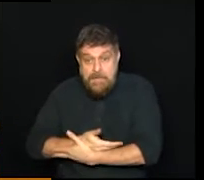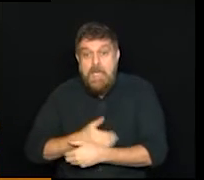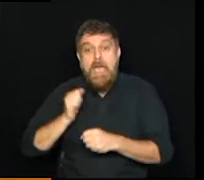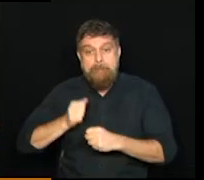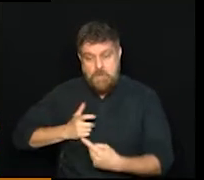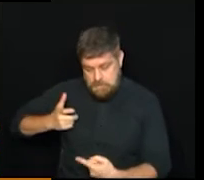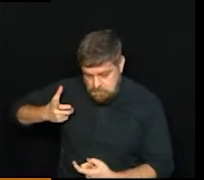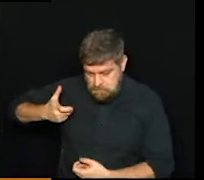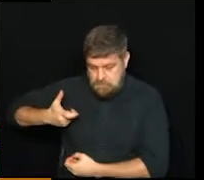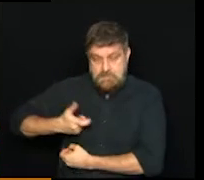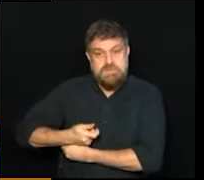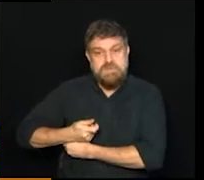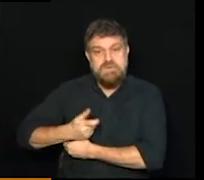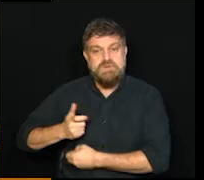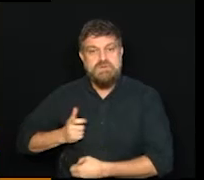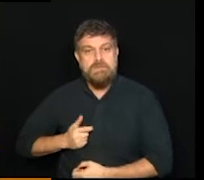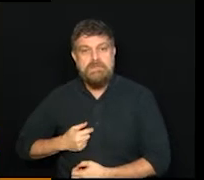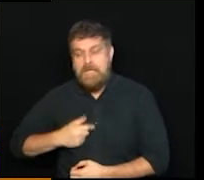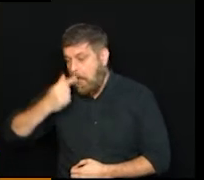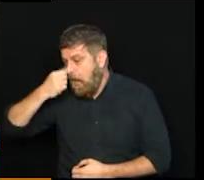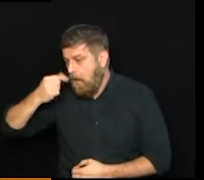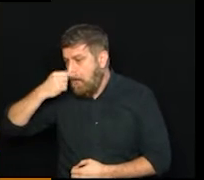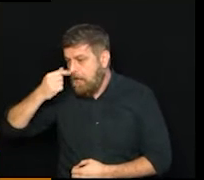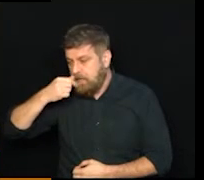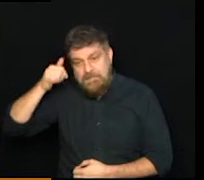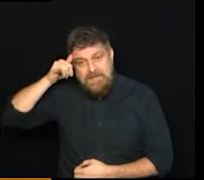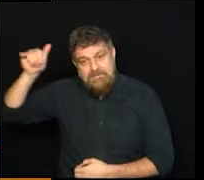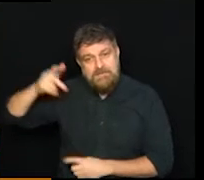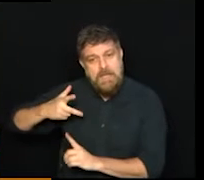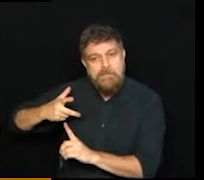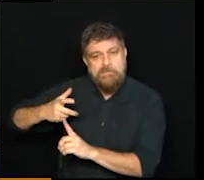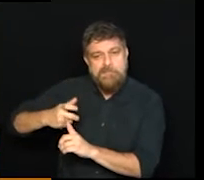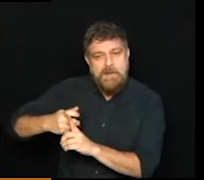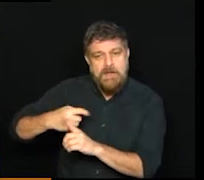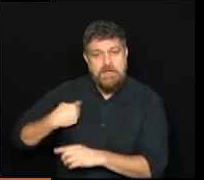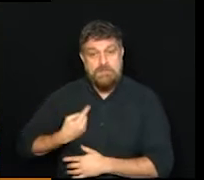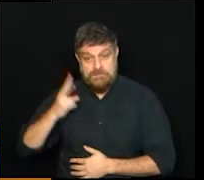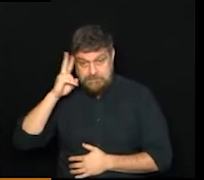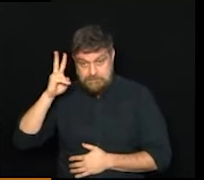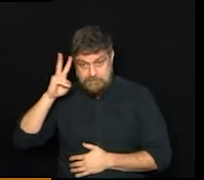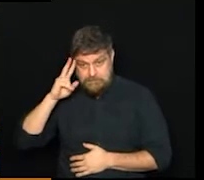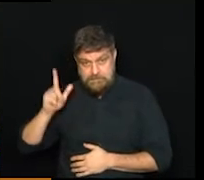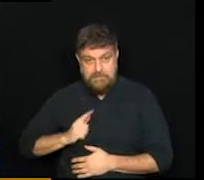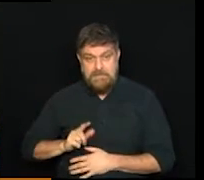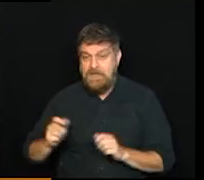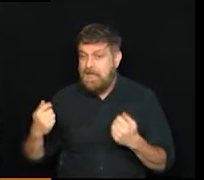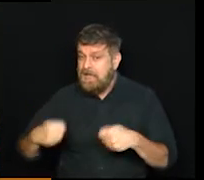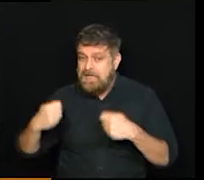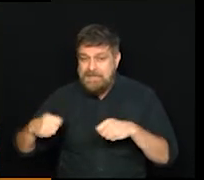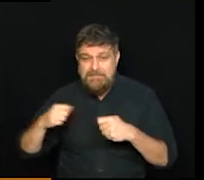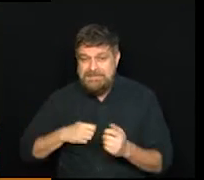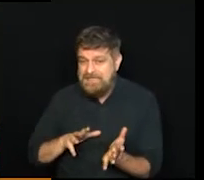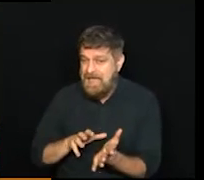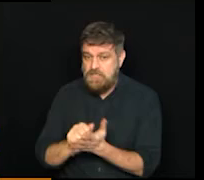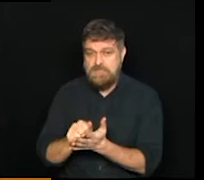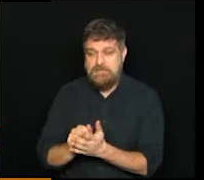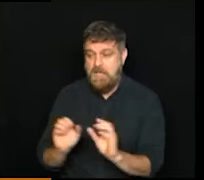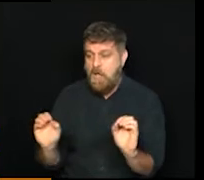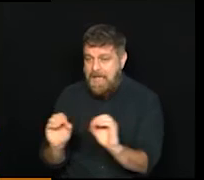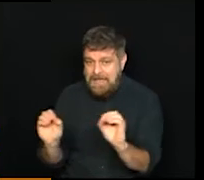ser imunizados contra a gripe. Nós lembramos que, neste caso, não é preciso fazer o